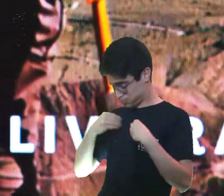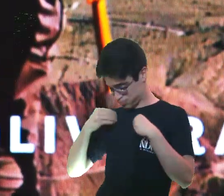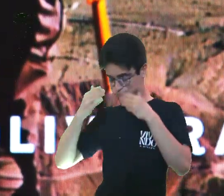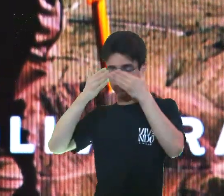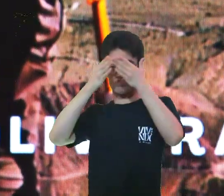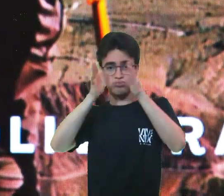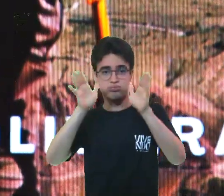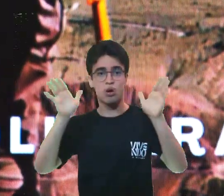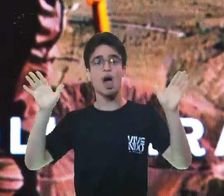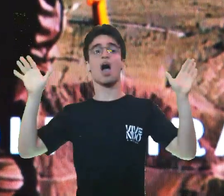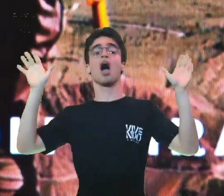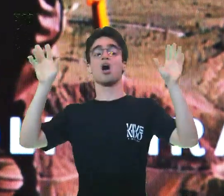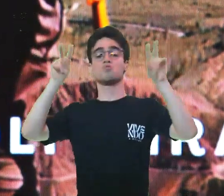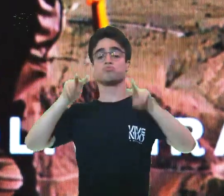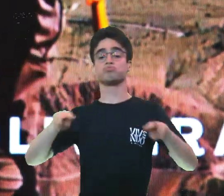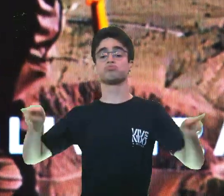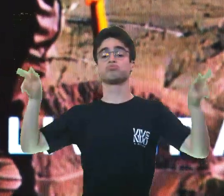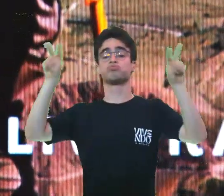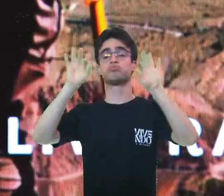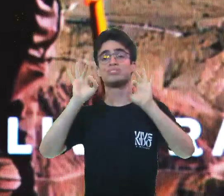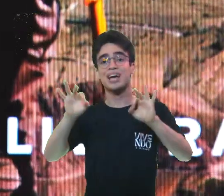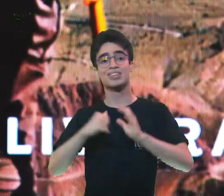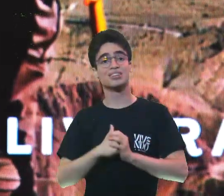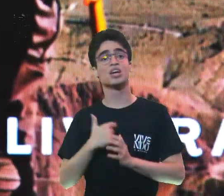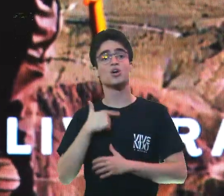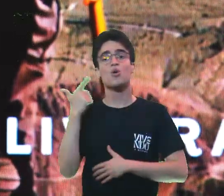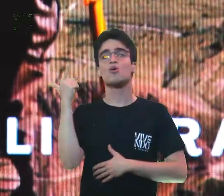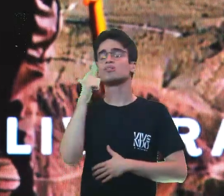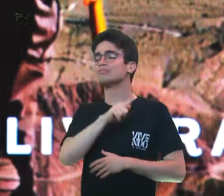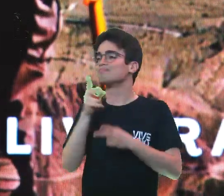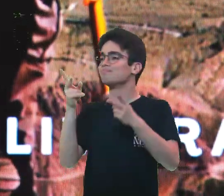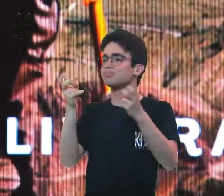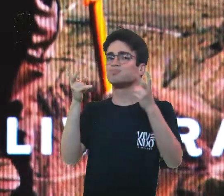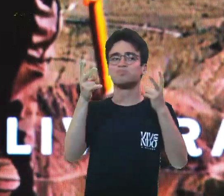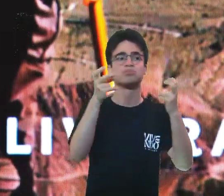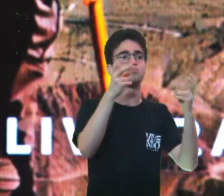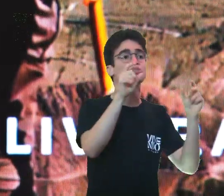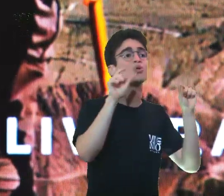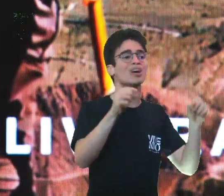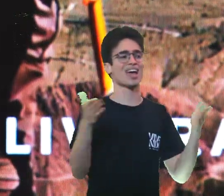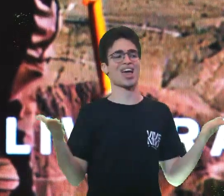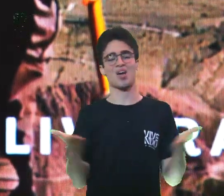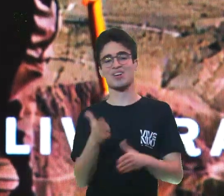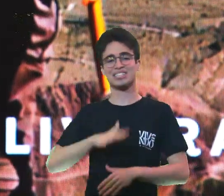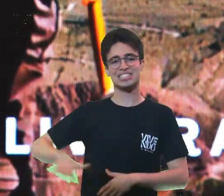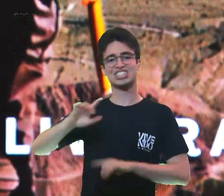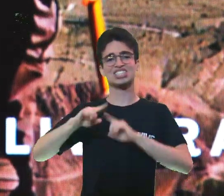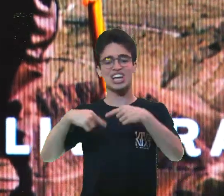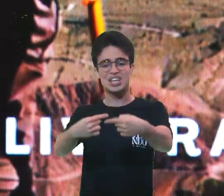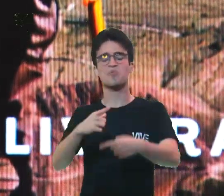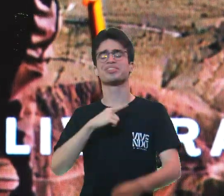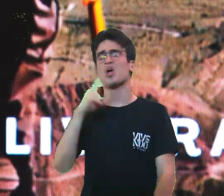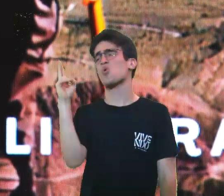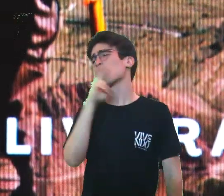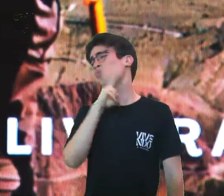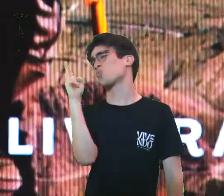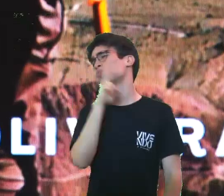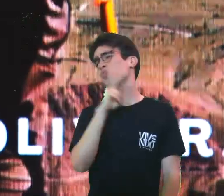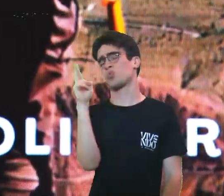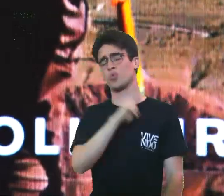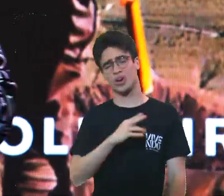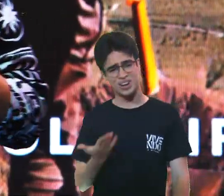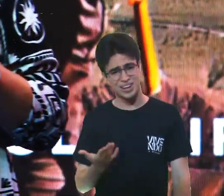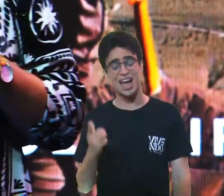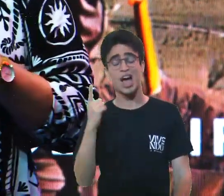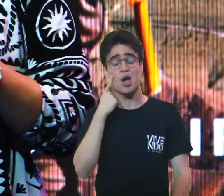nosso coração atento às urgências da nossa geração. E essas são algumas